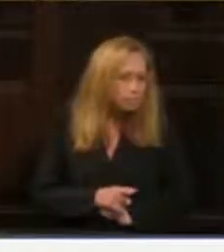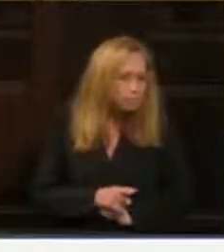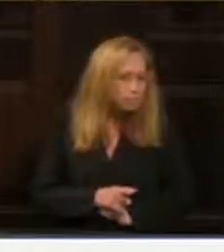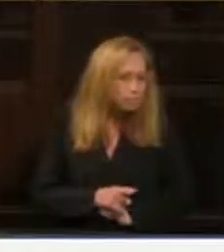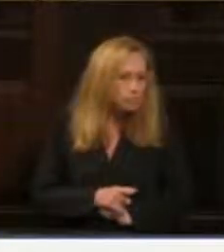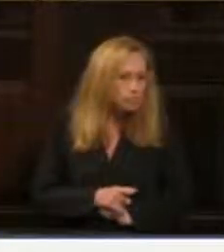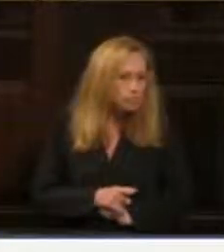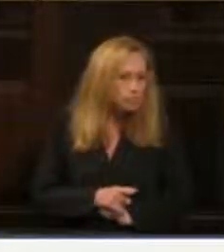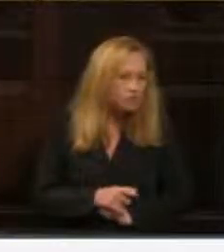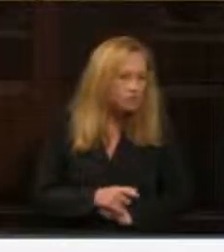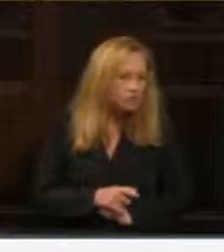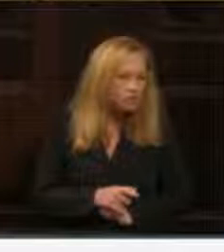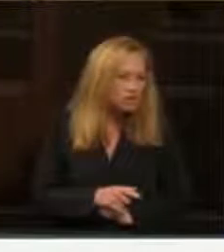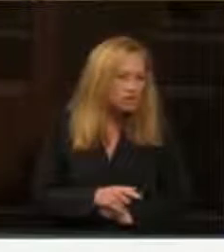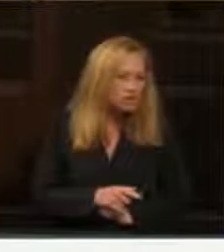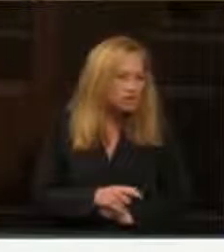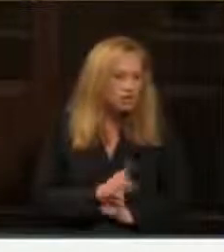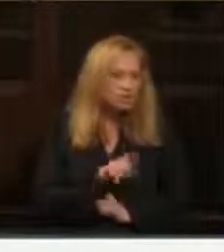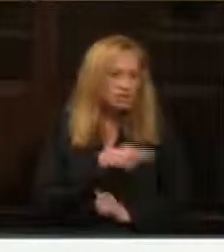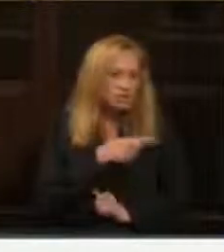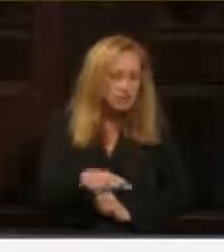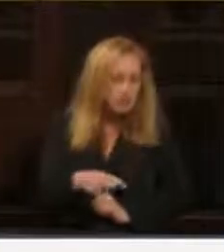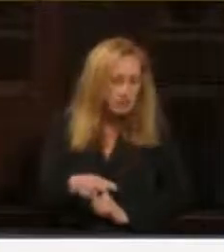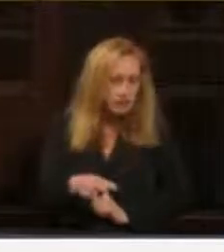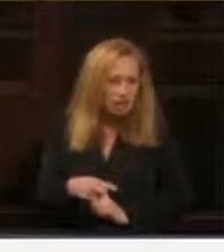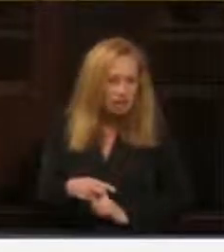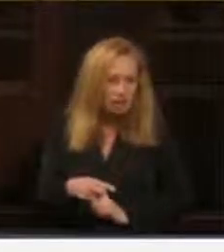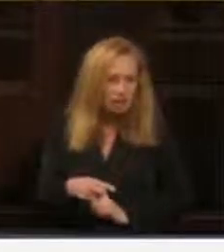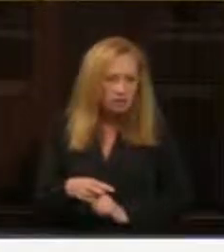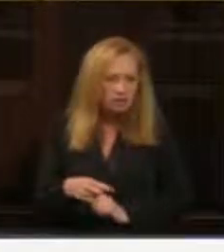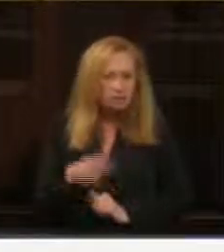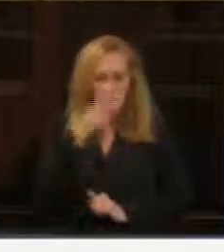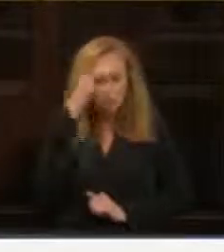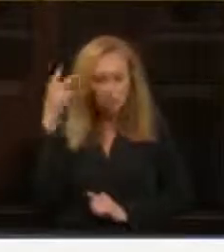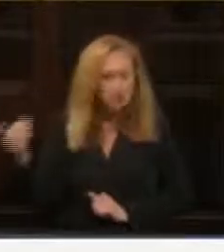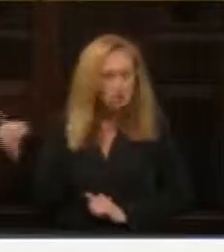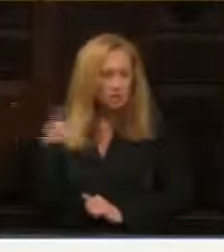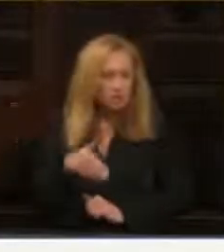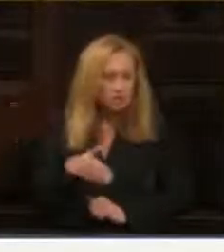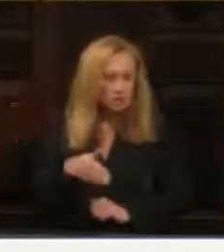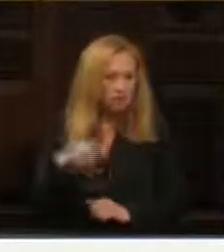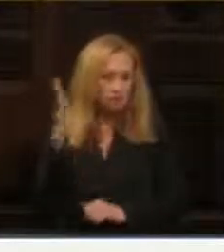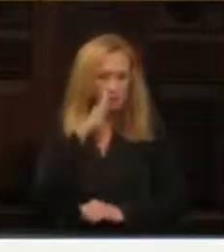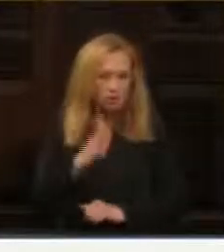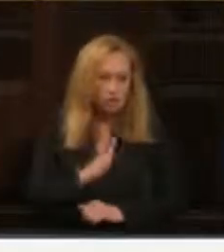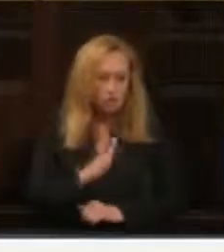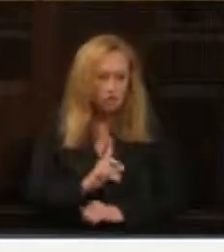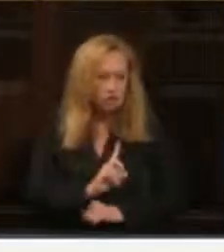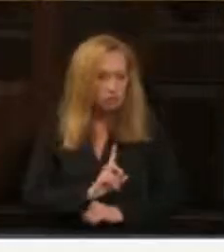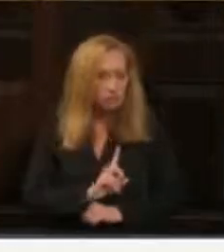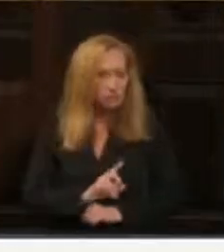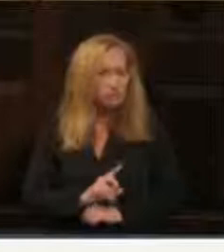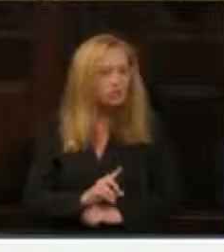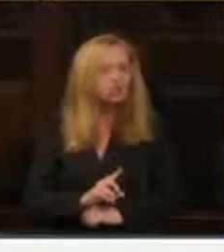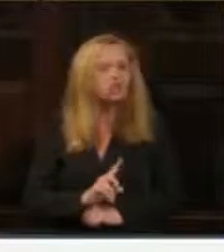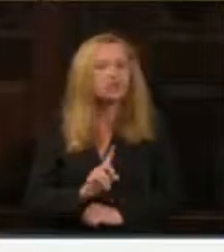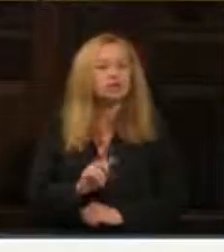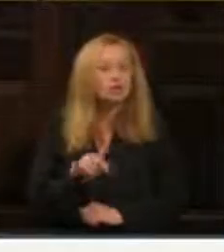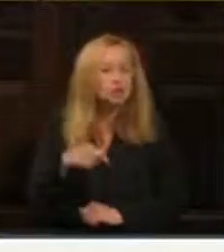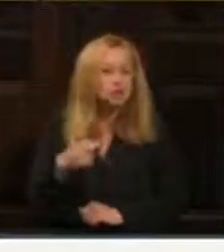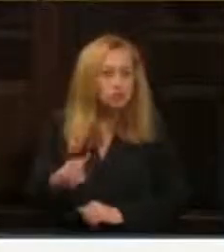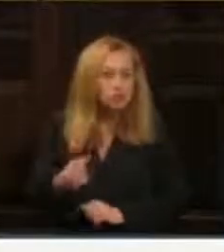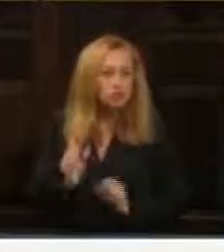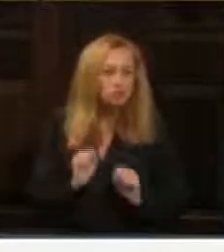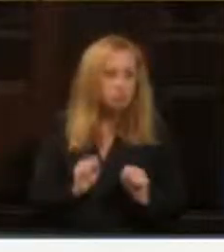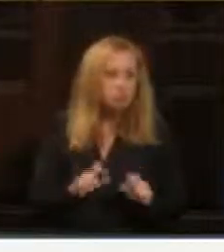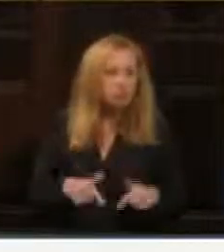excludente com facilitação do visto de países que sejam considerados que possam mandar mais turistas. Outras medidas podem ser tomadas